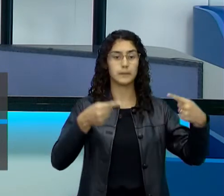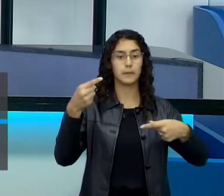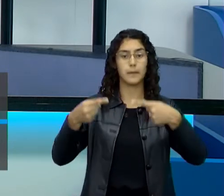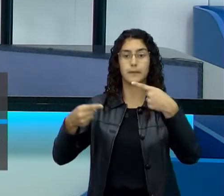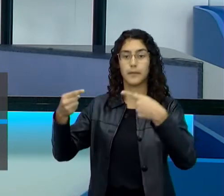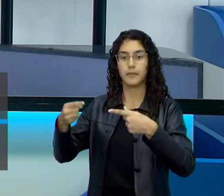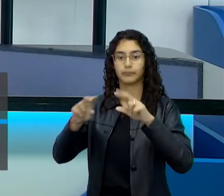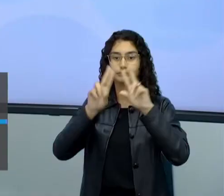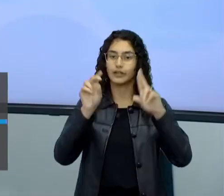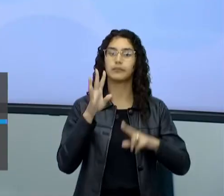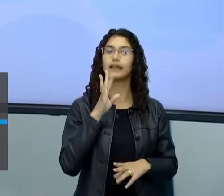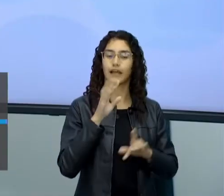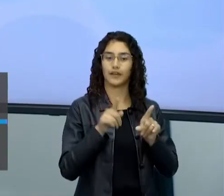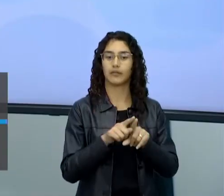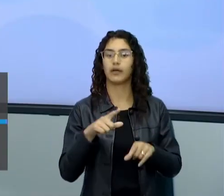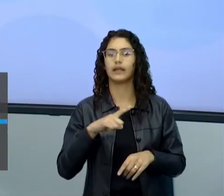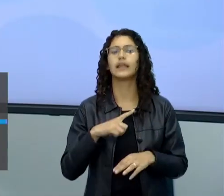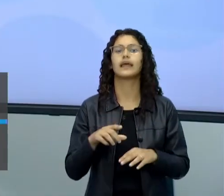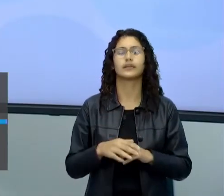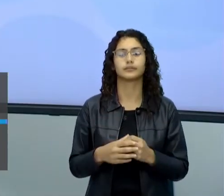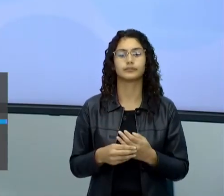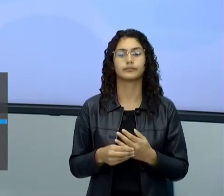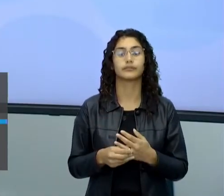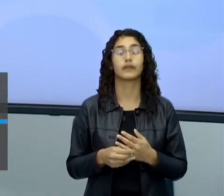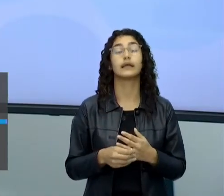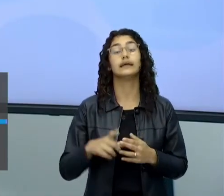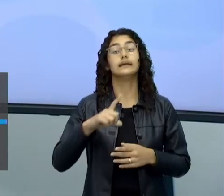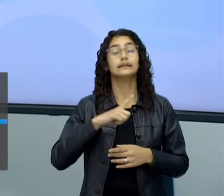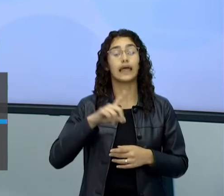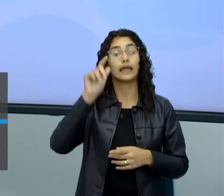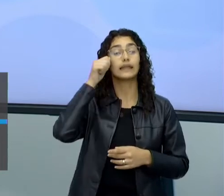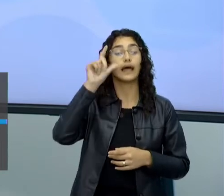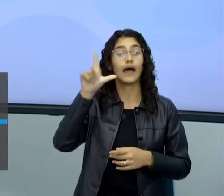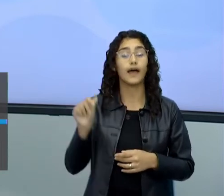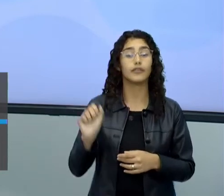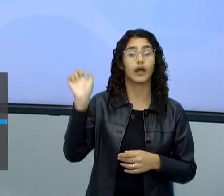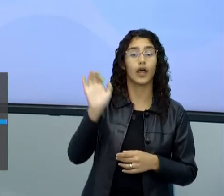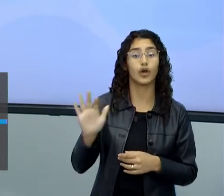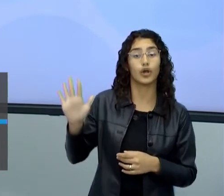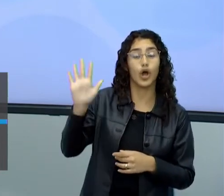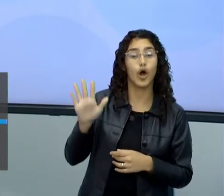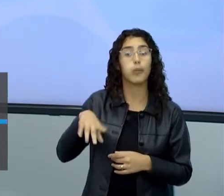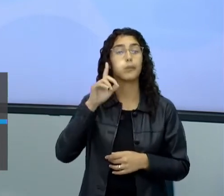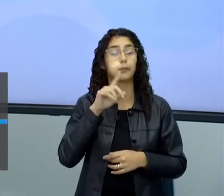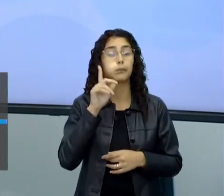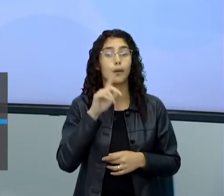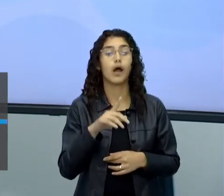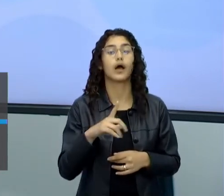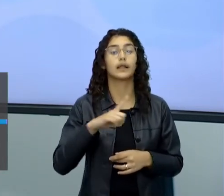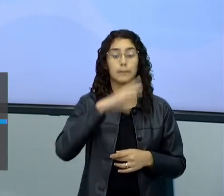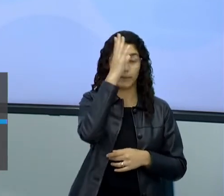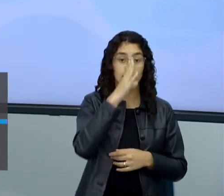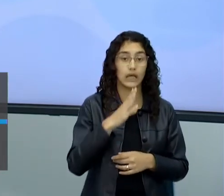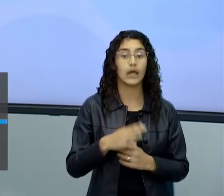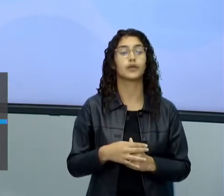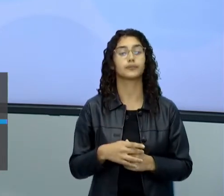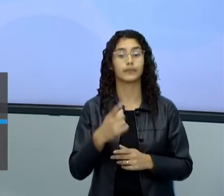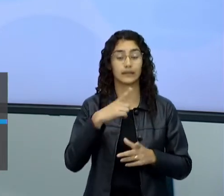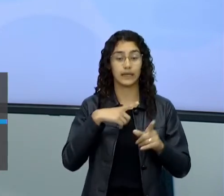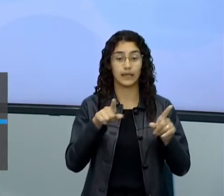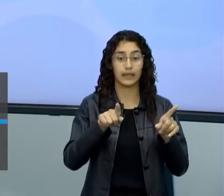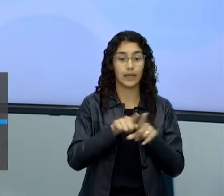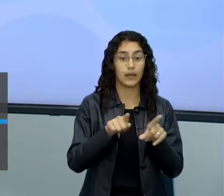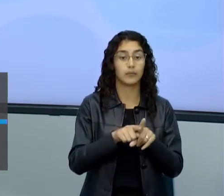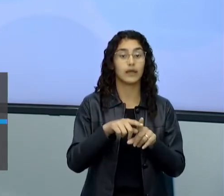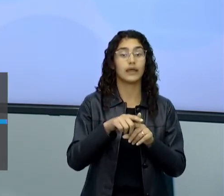determinado assunto. Bem legal. Você tem lá um jornalista da África, tem um jornalista da Europa, americano, até brasileiro. Você tem lá o